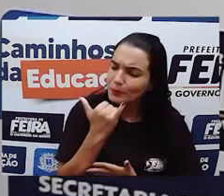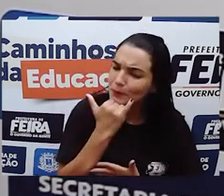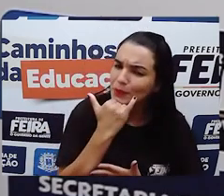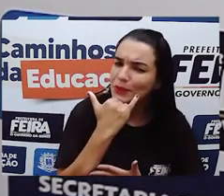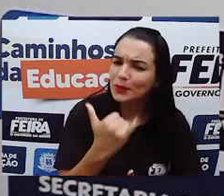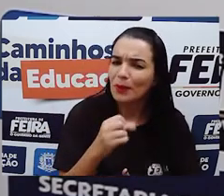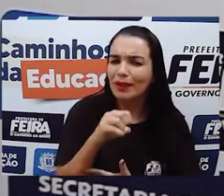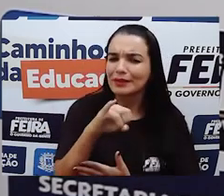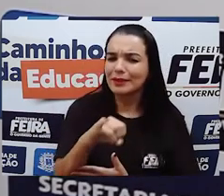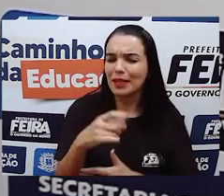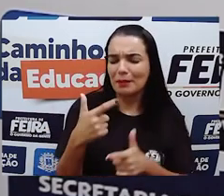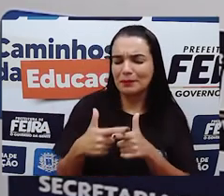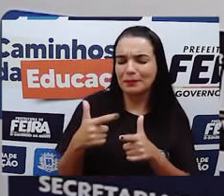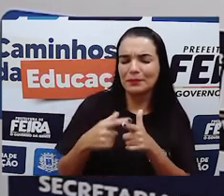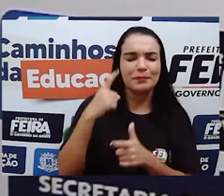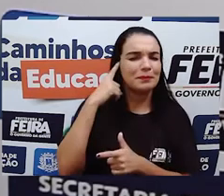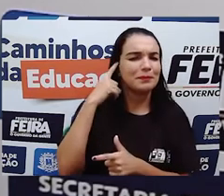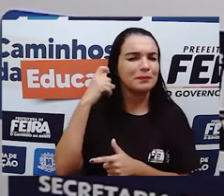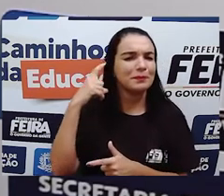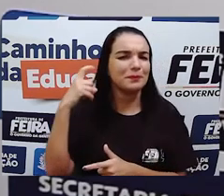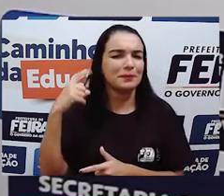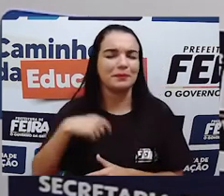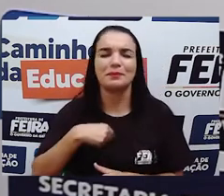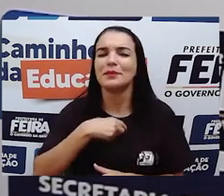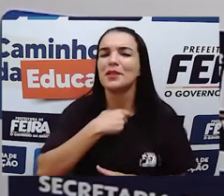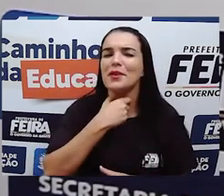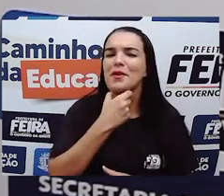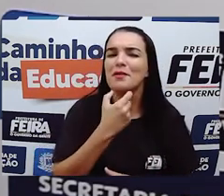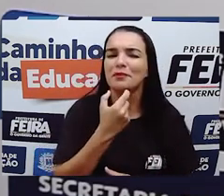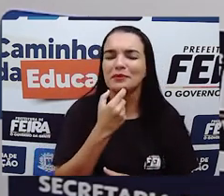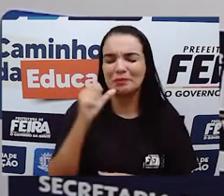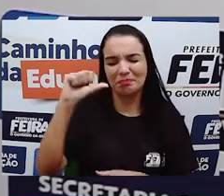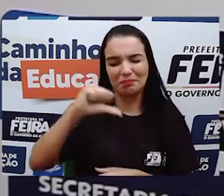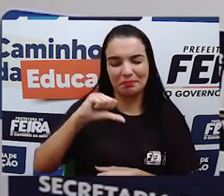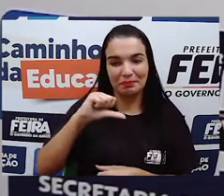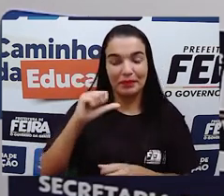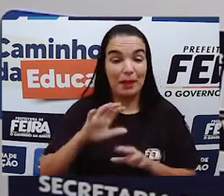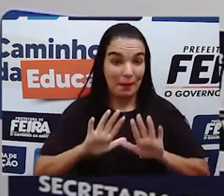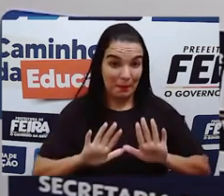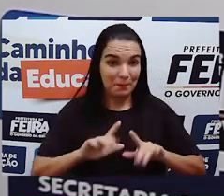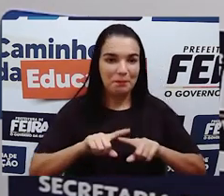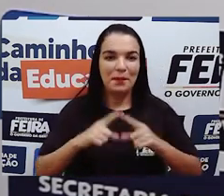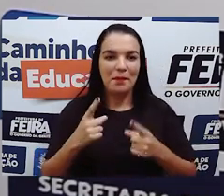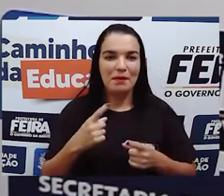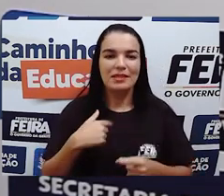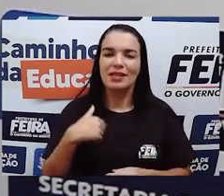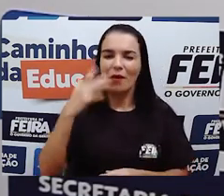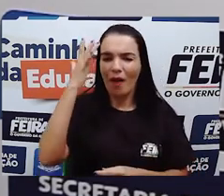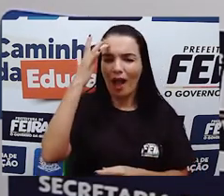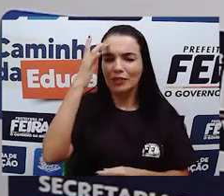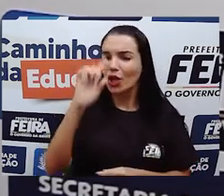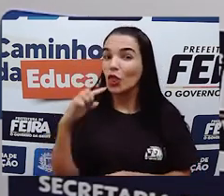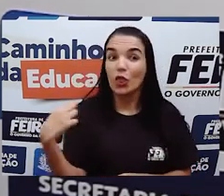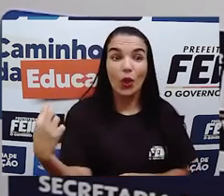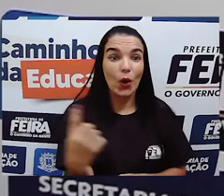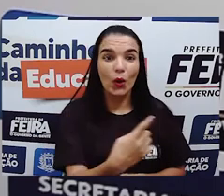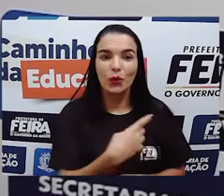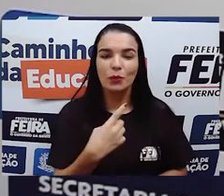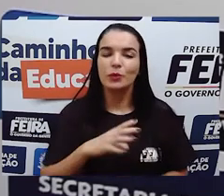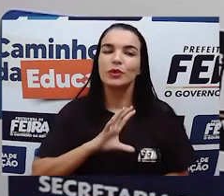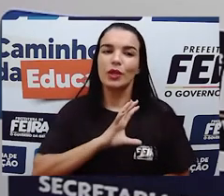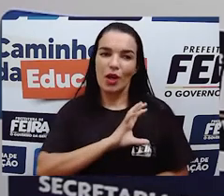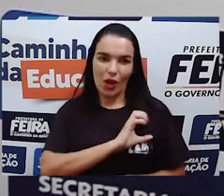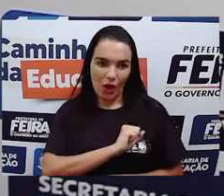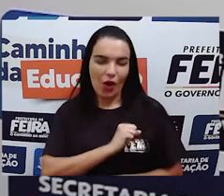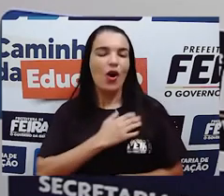ouvido de vocês com minha voz desafinada. Mas eu creio que todo mundo, vocês também gostam de música. Cada um tem seu